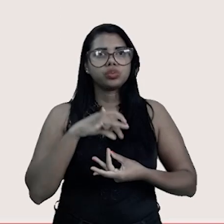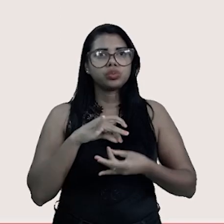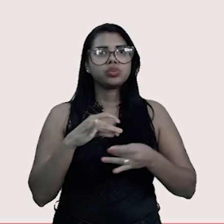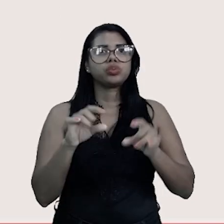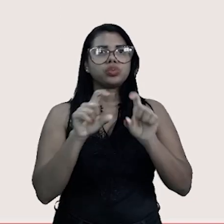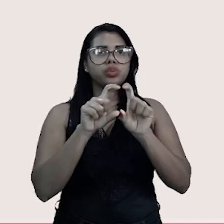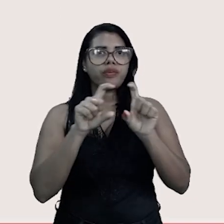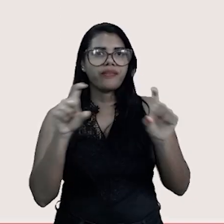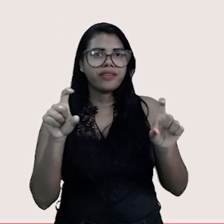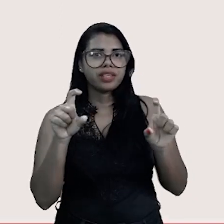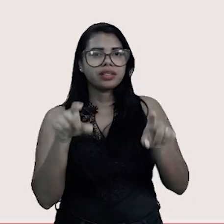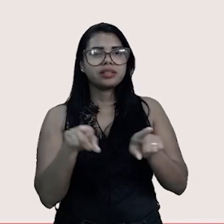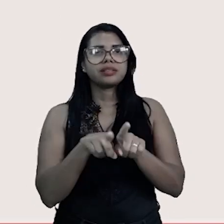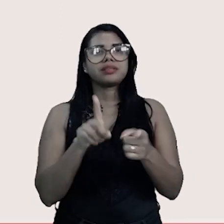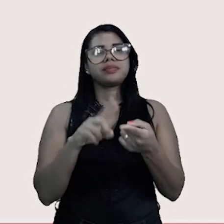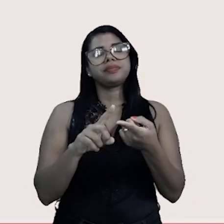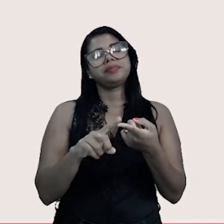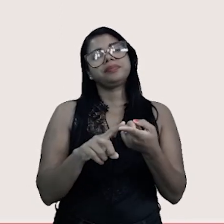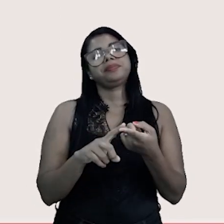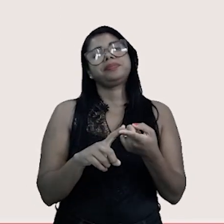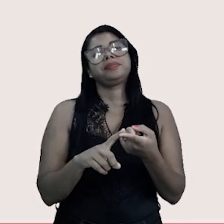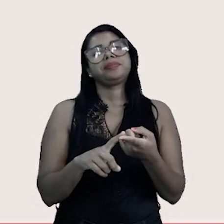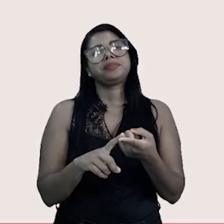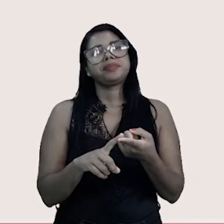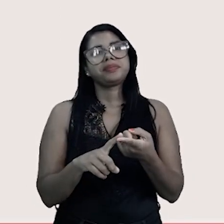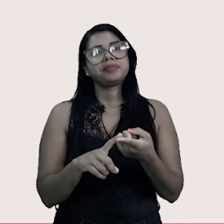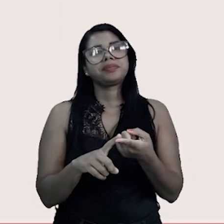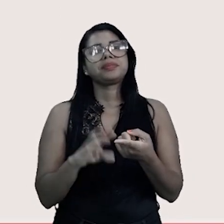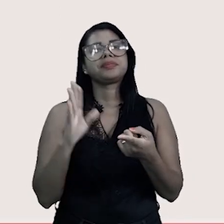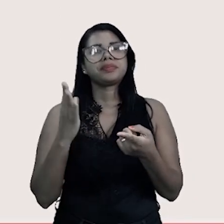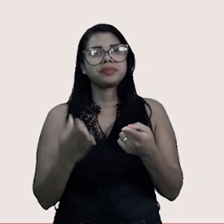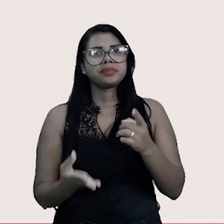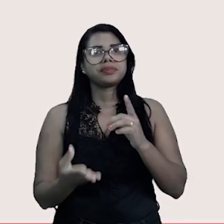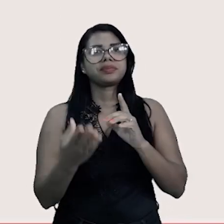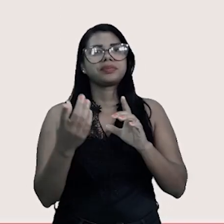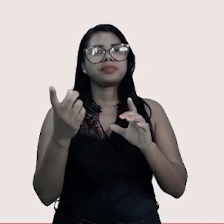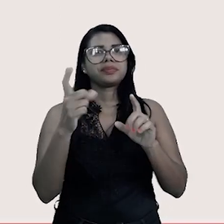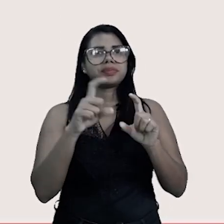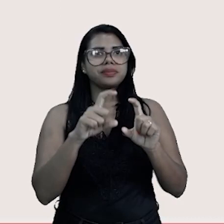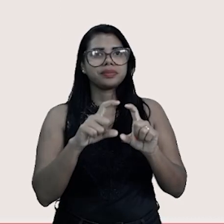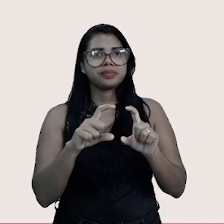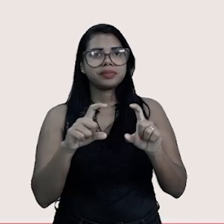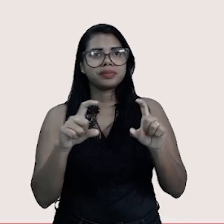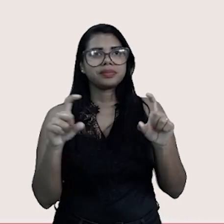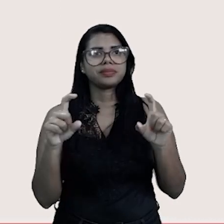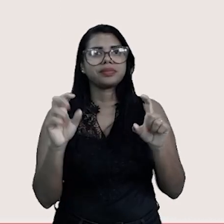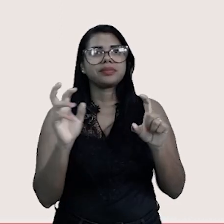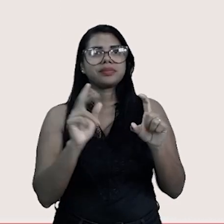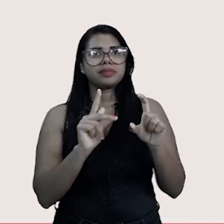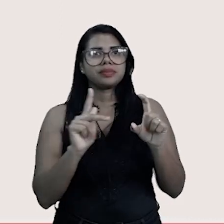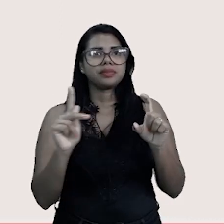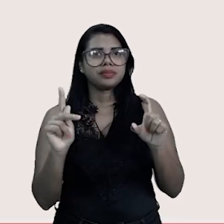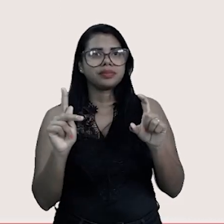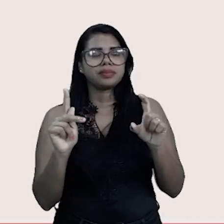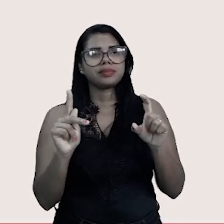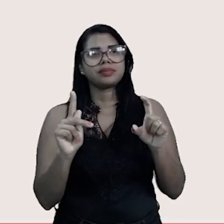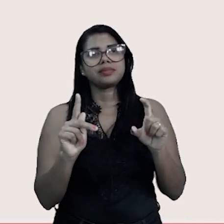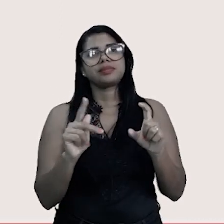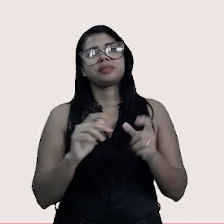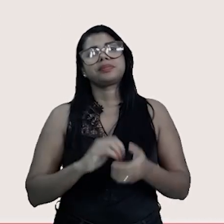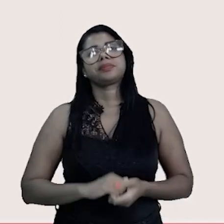ou de uma frase. Houve a repetição, polissíndeto, repetição de conectivo. Passa aí, meu